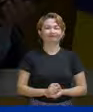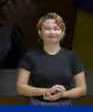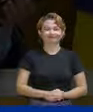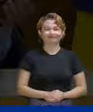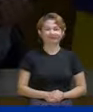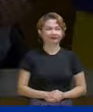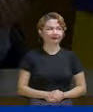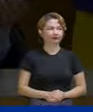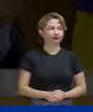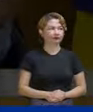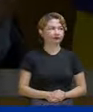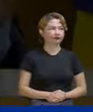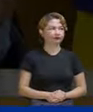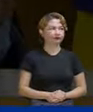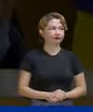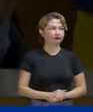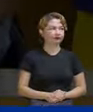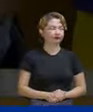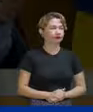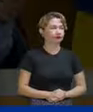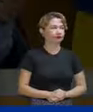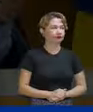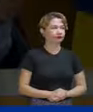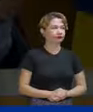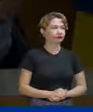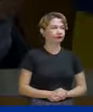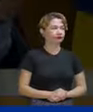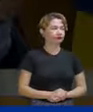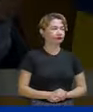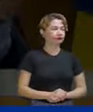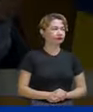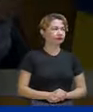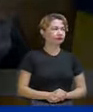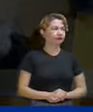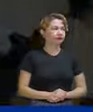quiser. Recording stopped.